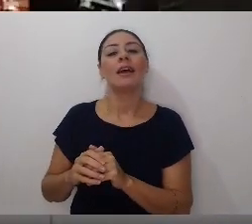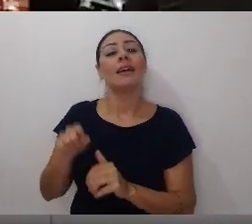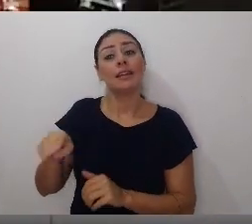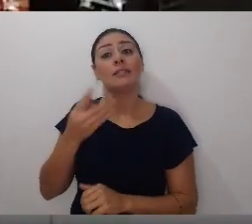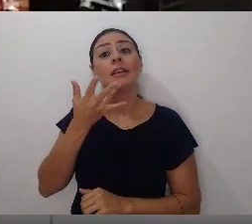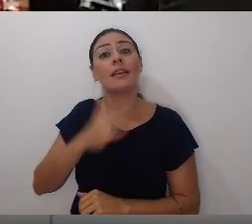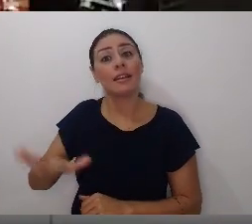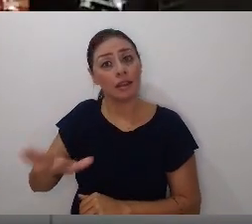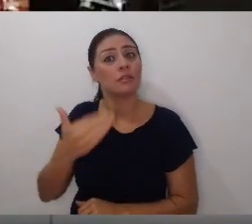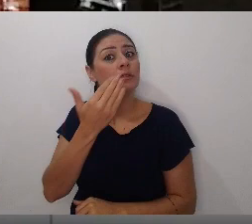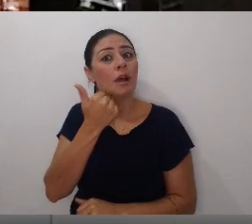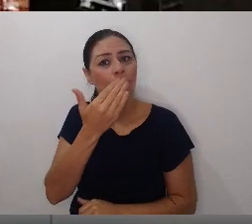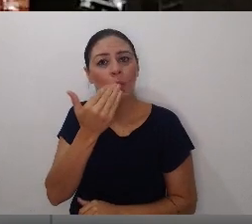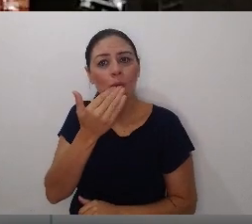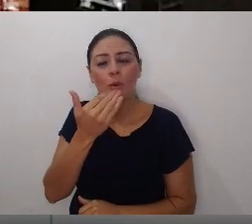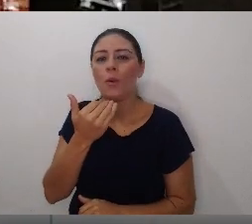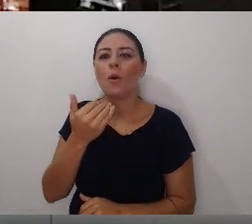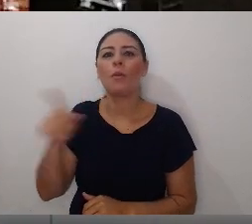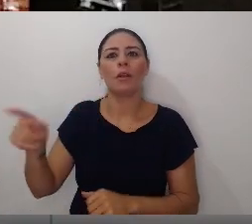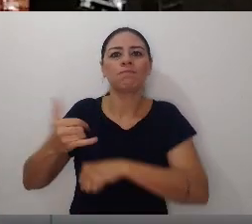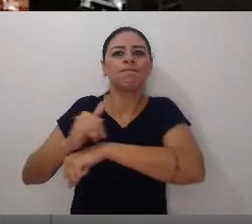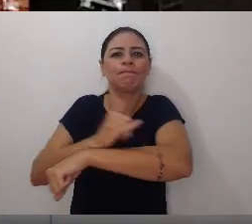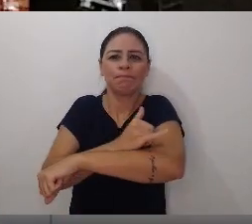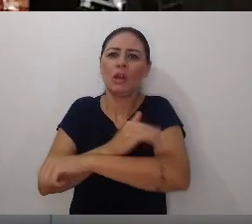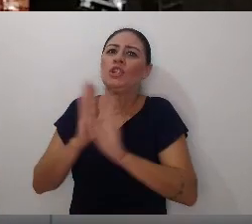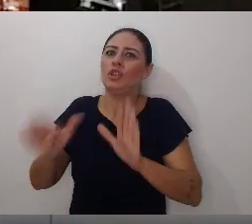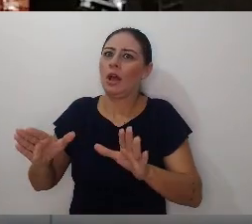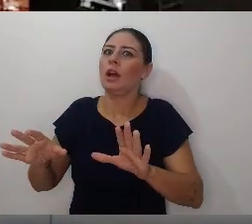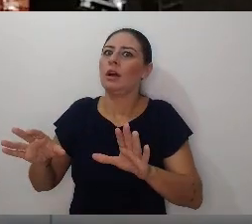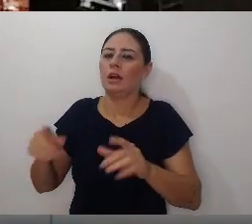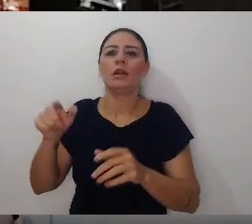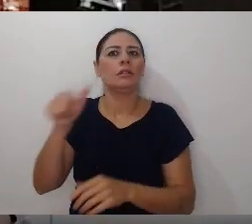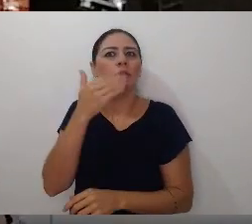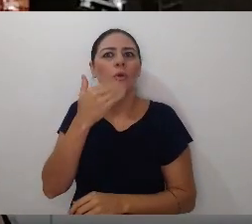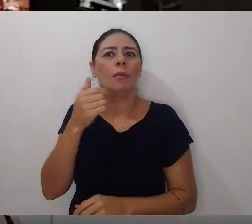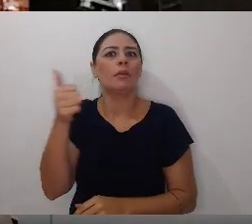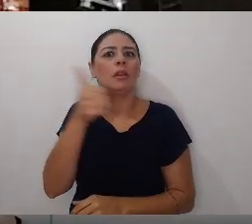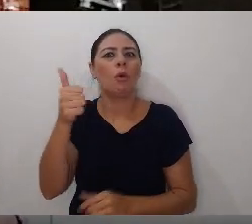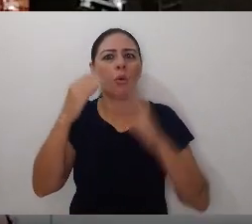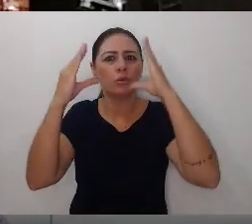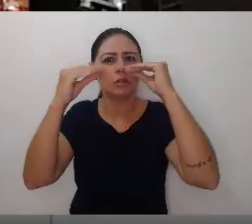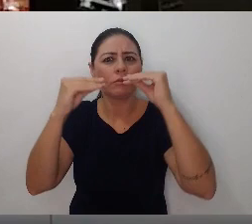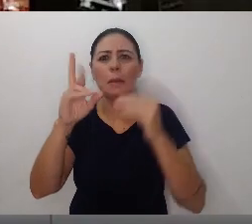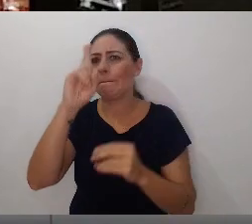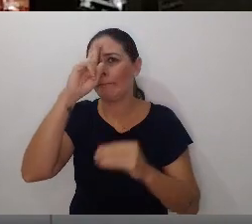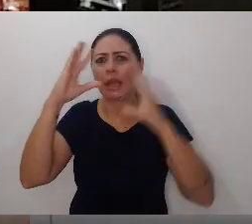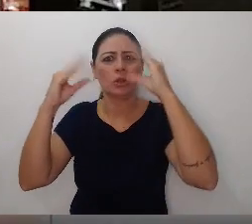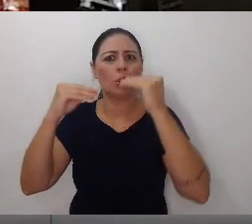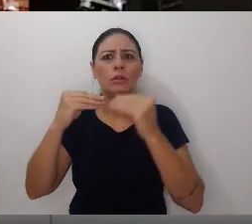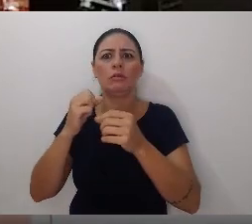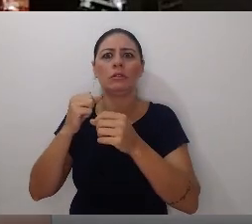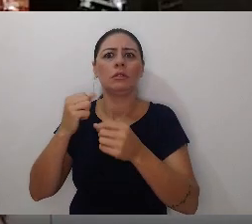pessoas do privado, é aquela faixa ali que pega. E as crianças comem, as crianças que pegaram obesidade nesse ano,